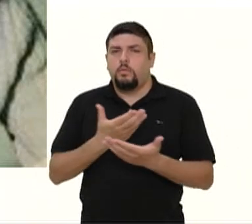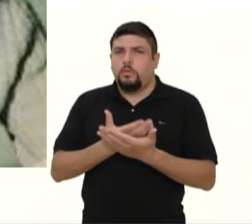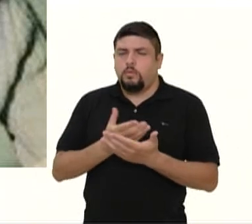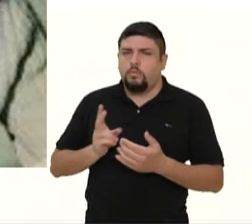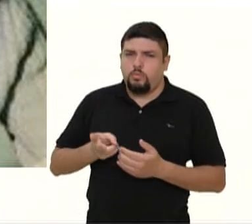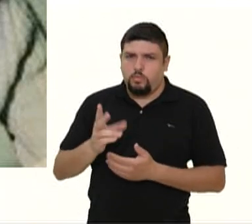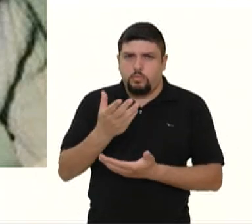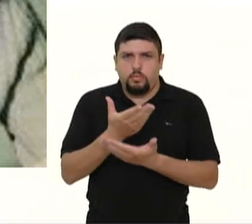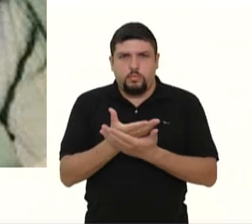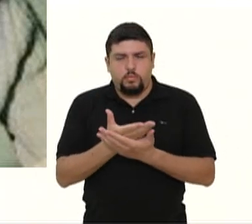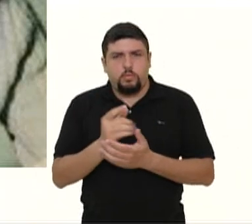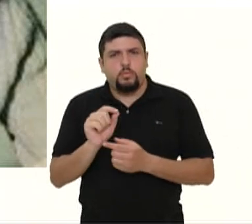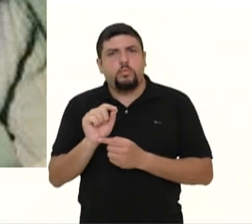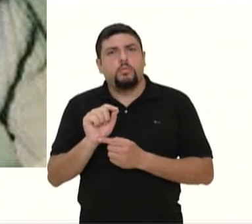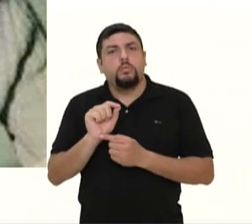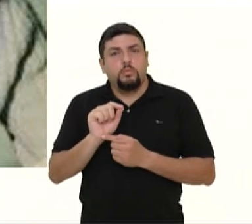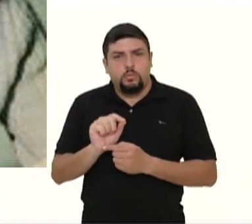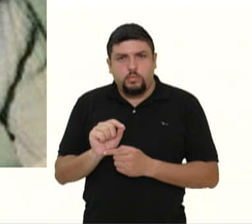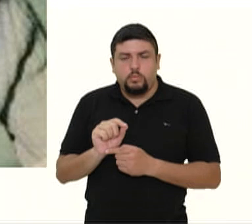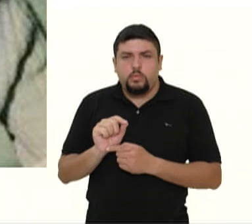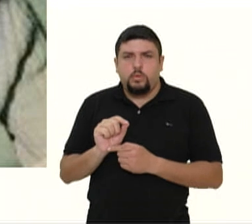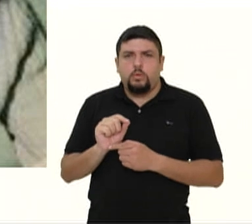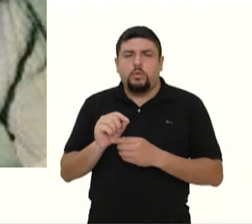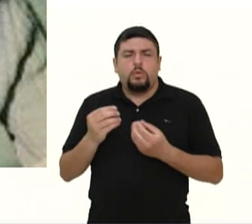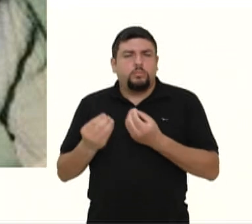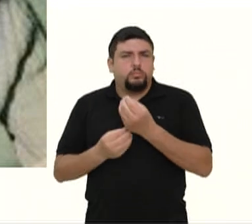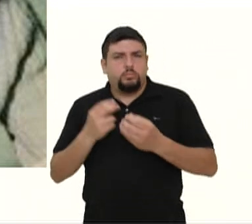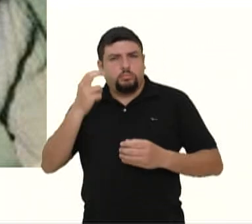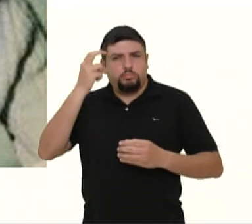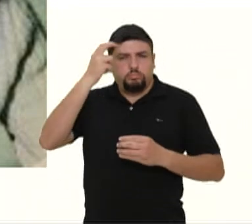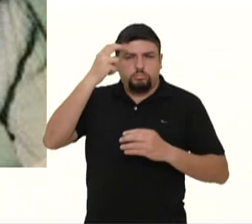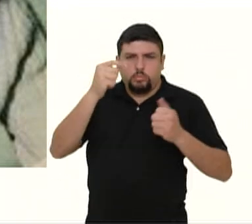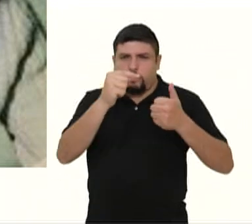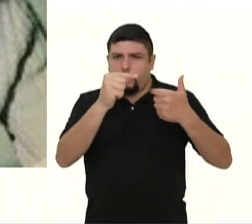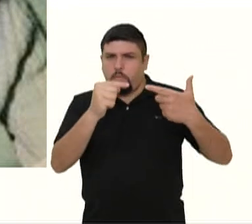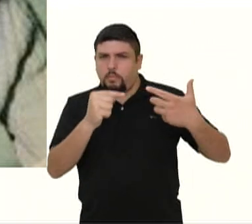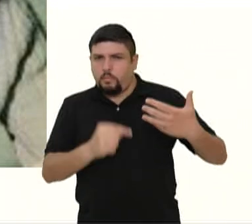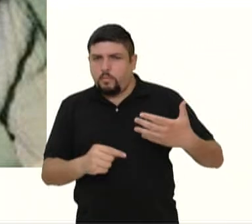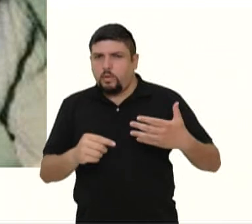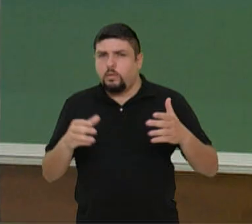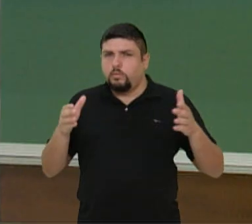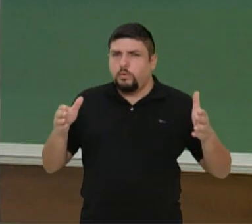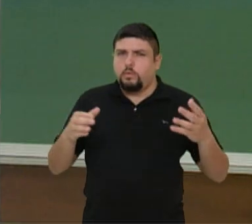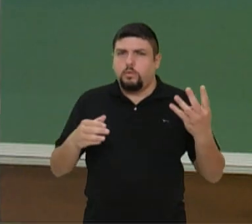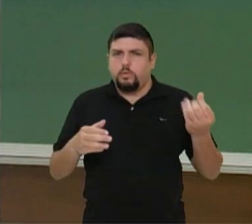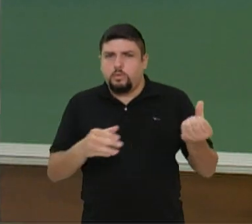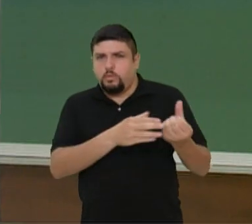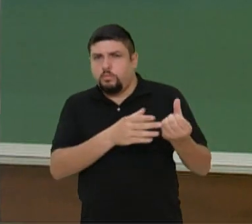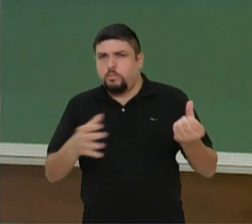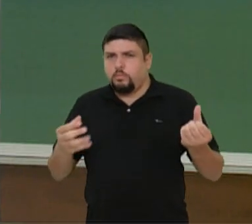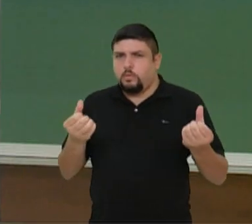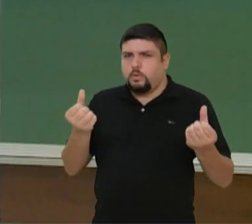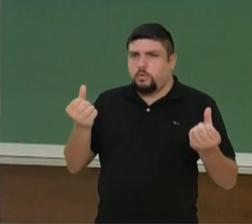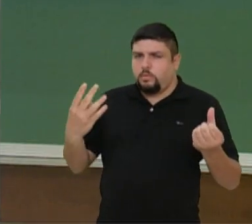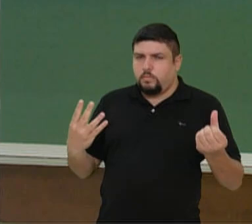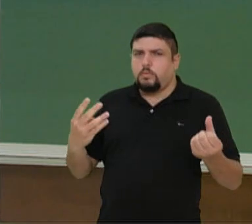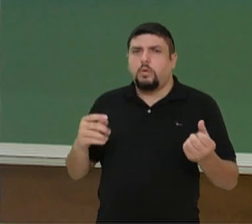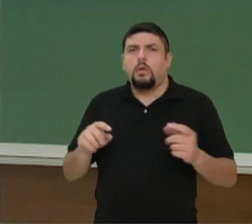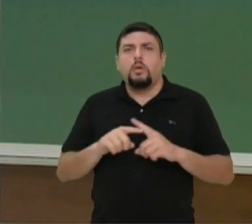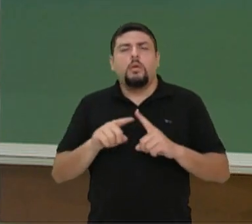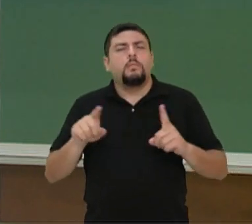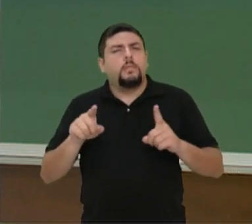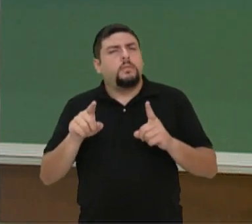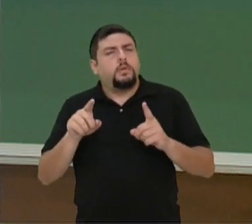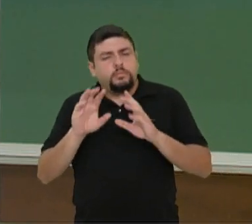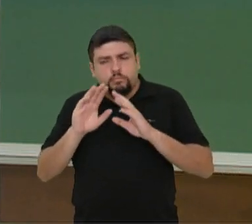continuar estudando os aspectos culturais, aspectos artísticos do período de 46 até 64. Mas, em particular, vamos